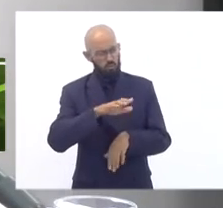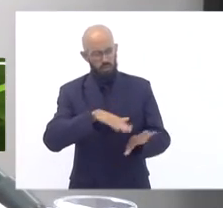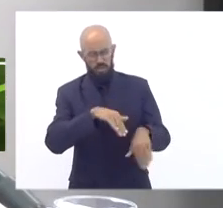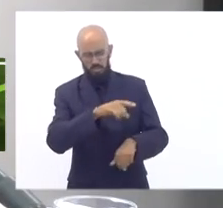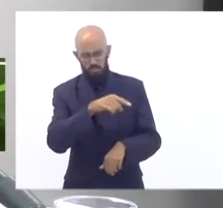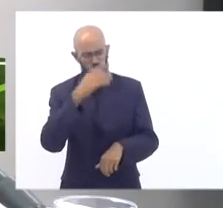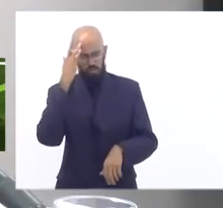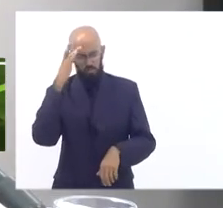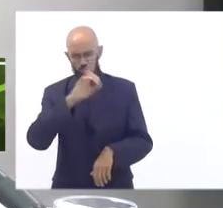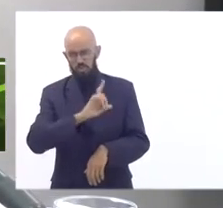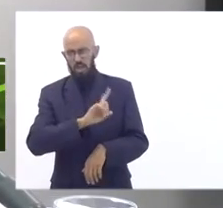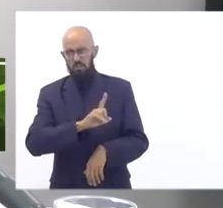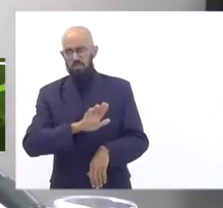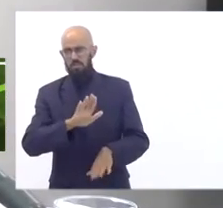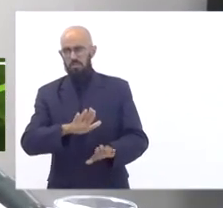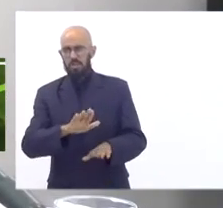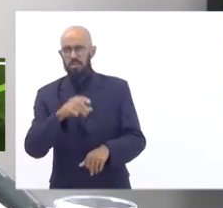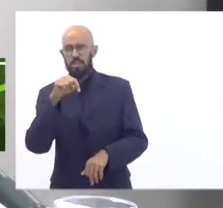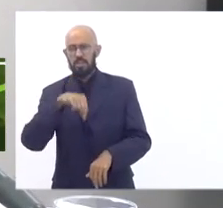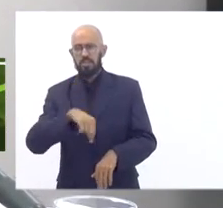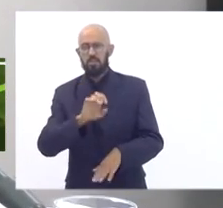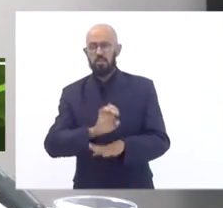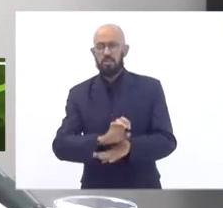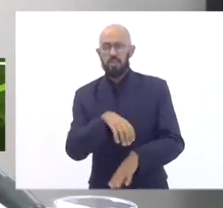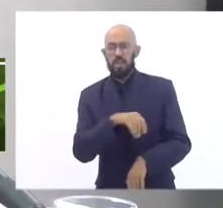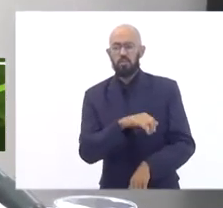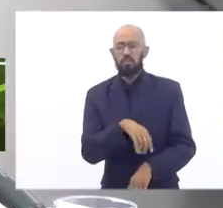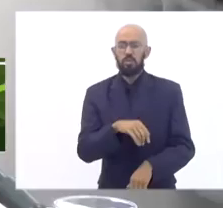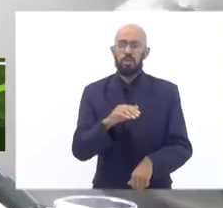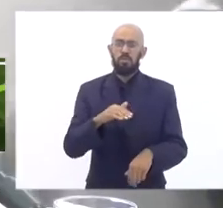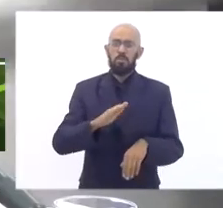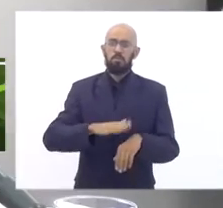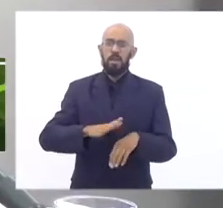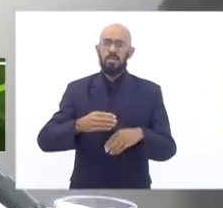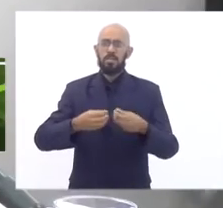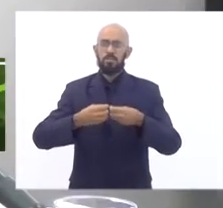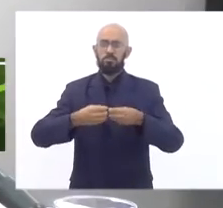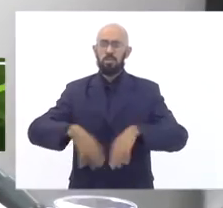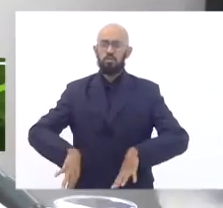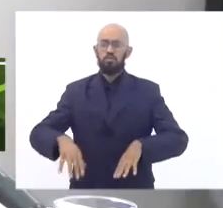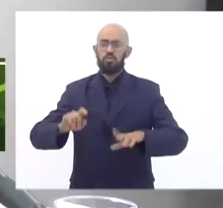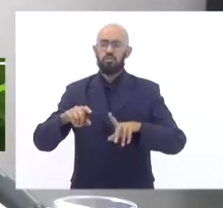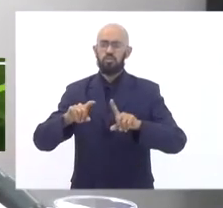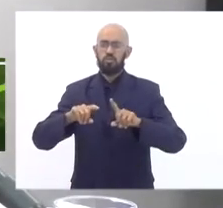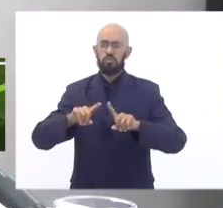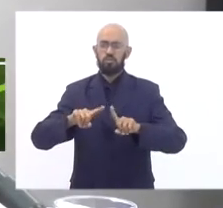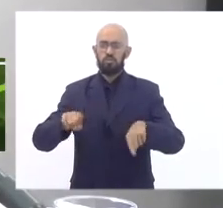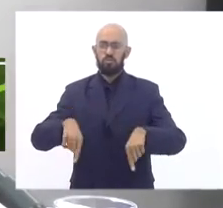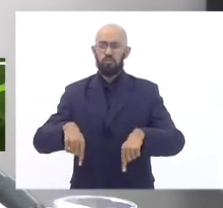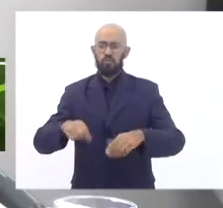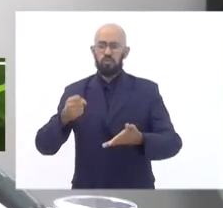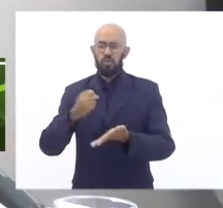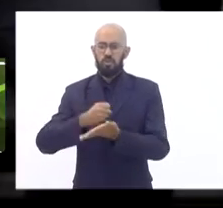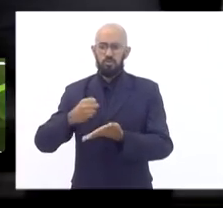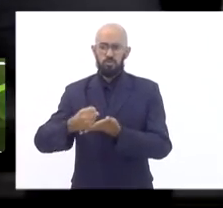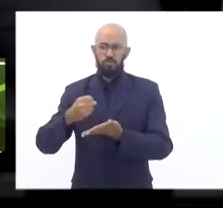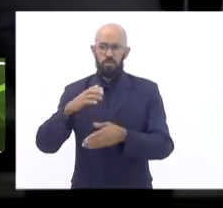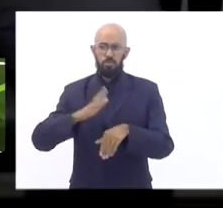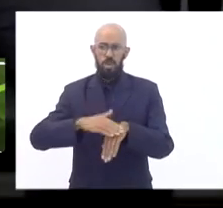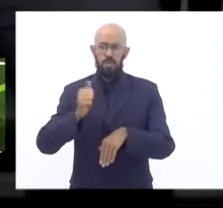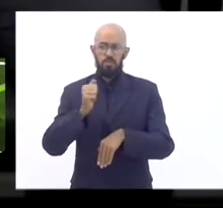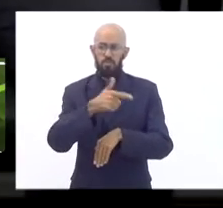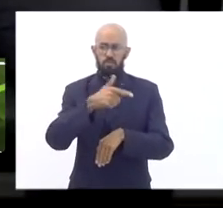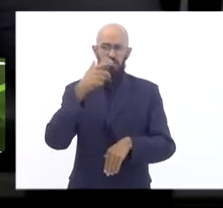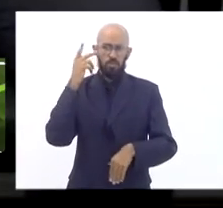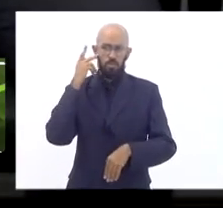últimos 5 anos mais teve perda de empregos com carteira assinada de toda a federação, mais até que o Estado de São Paulo, que